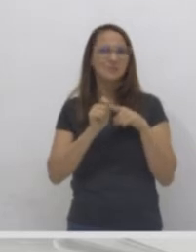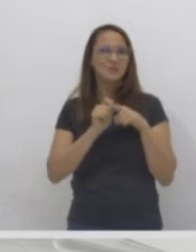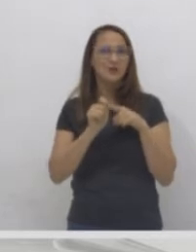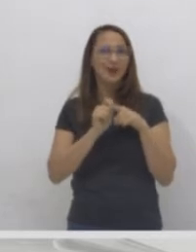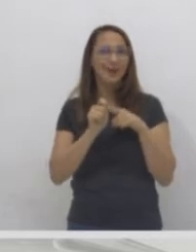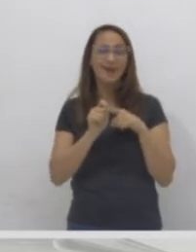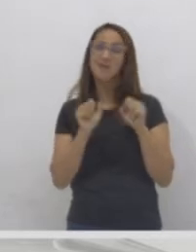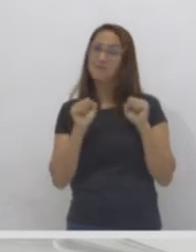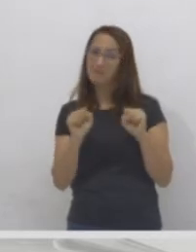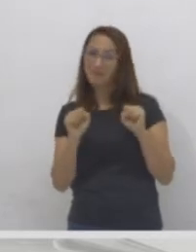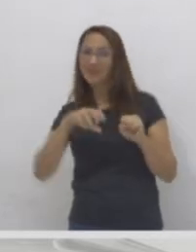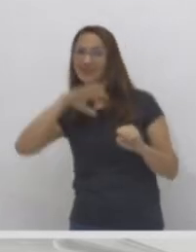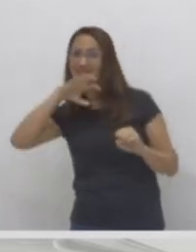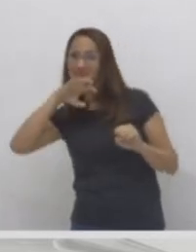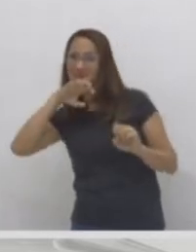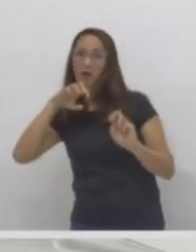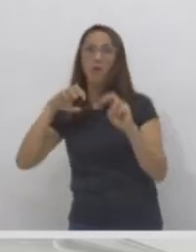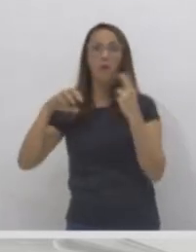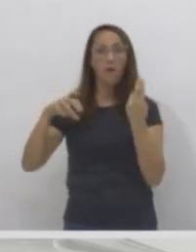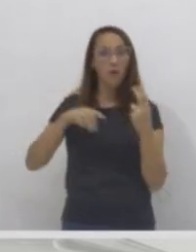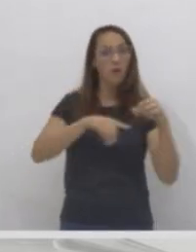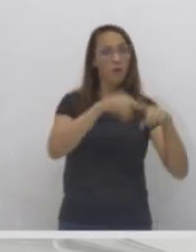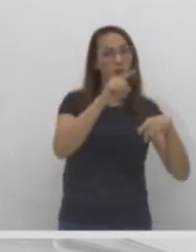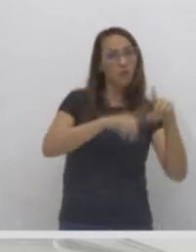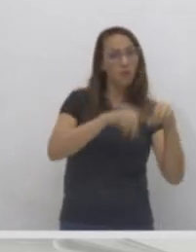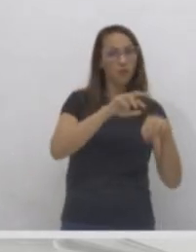ou objetos. Então, eu escolhi o lápis e a borracha.